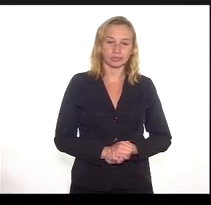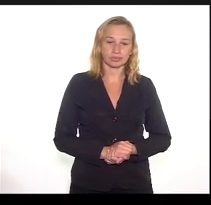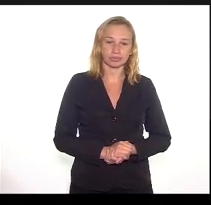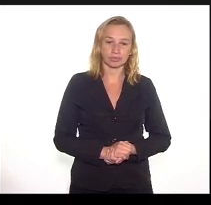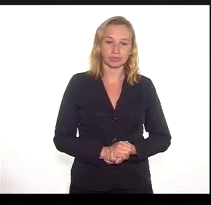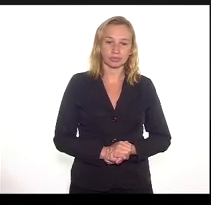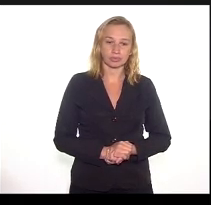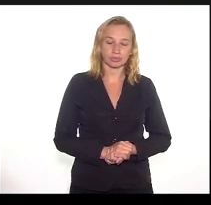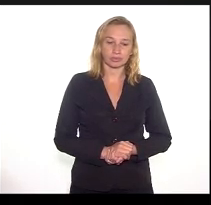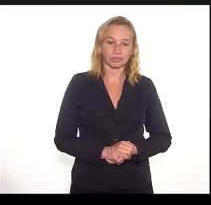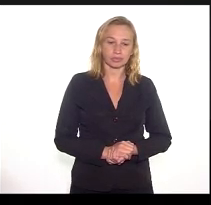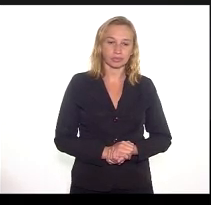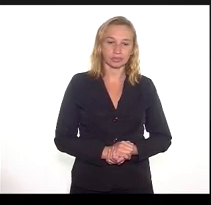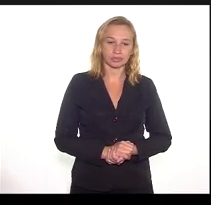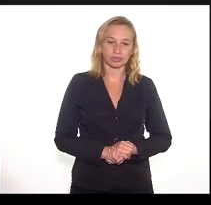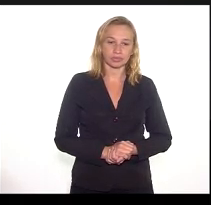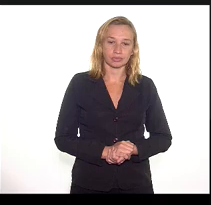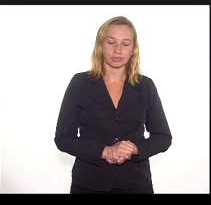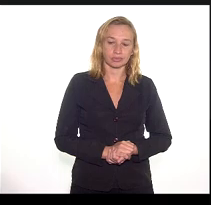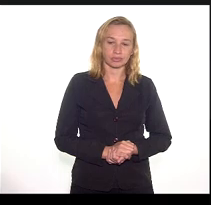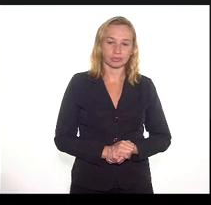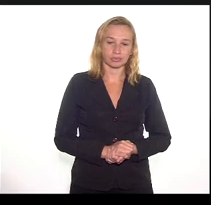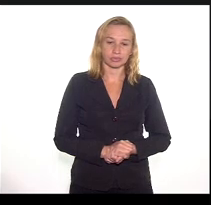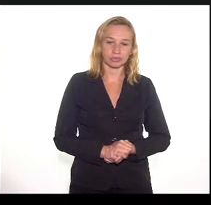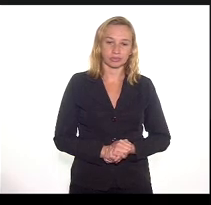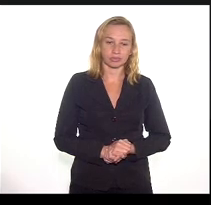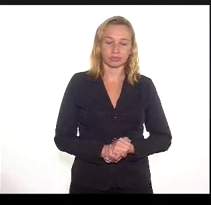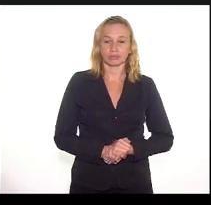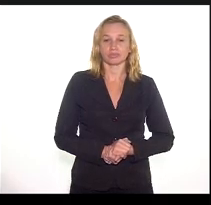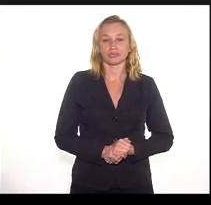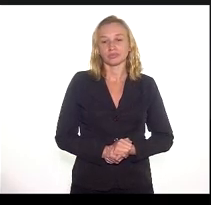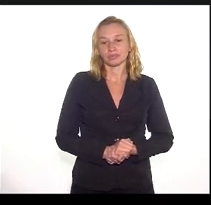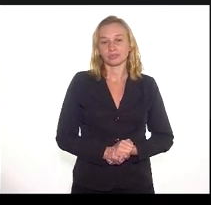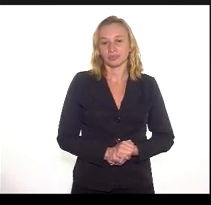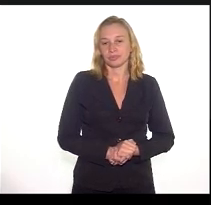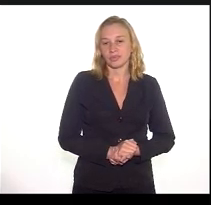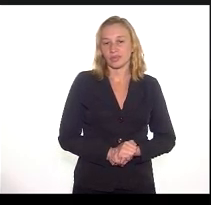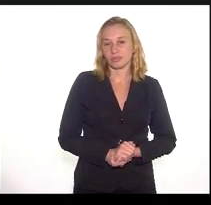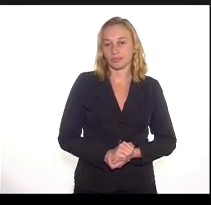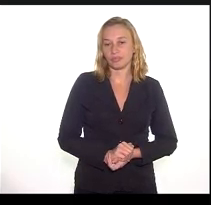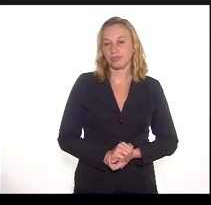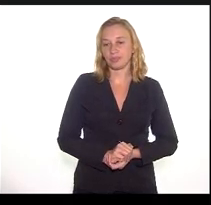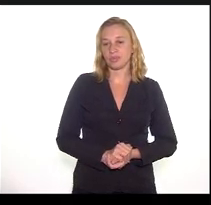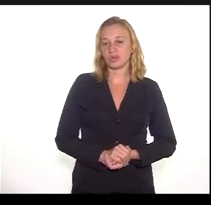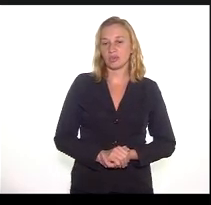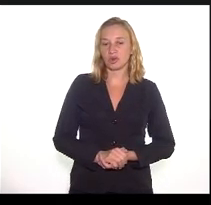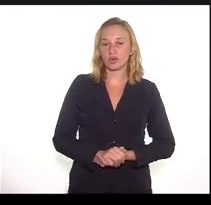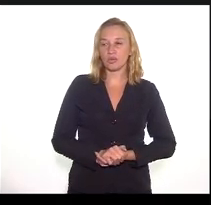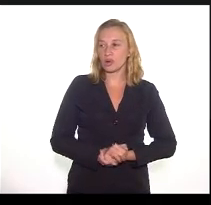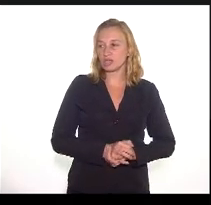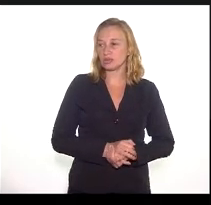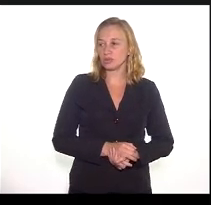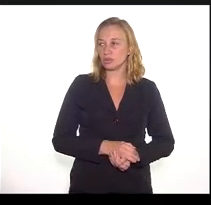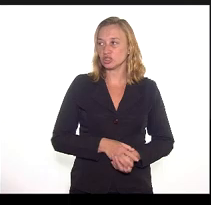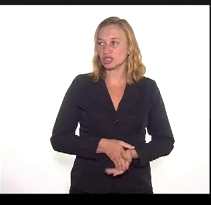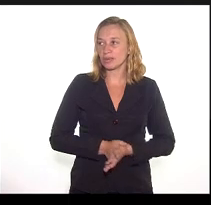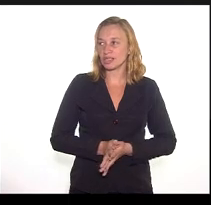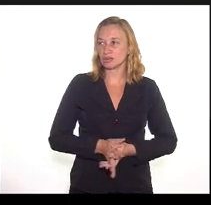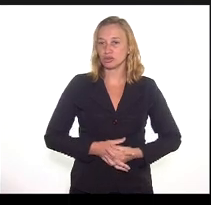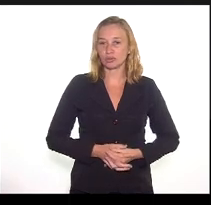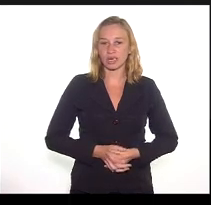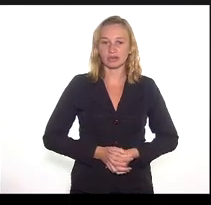Isso. Agora continua. Quando o senhor proclama o resultado. A presidência proclama o resultado. Botaram tanto sim,